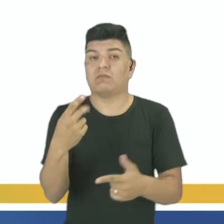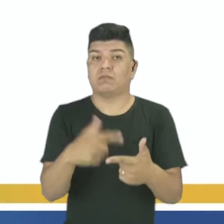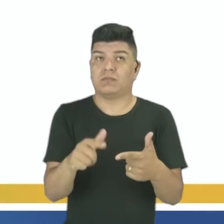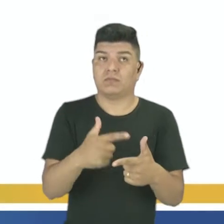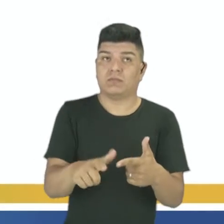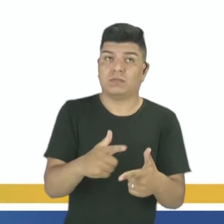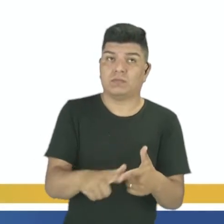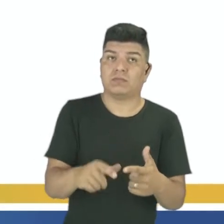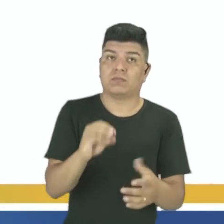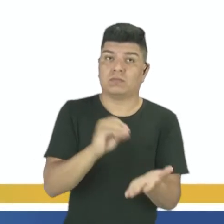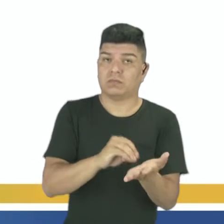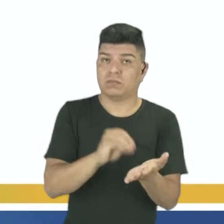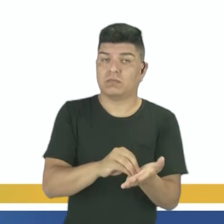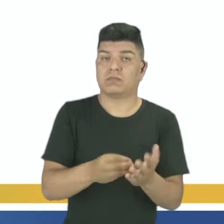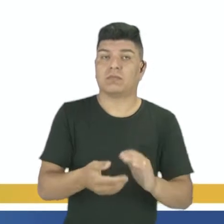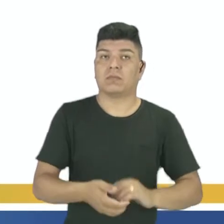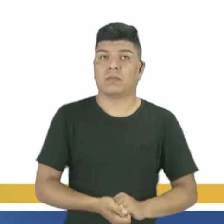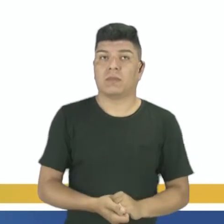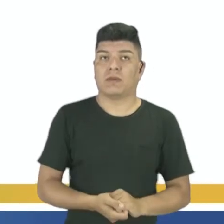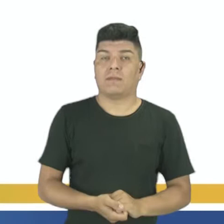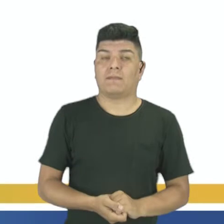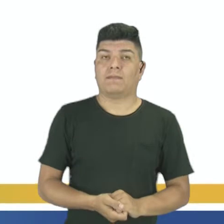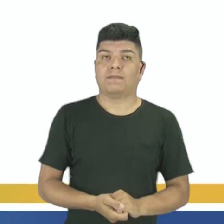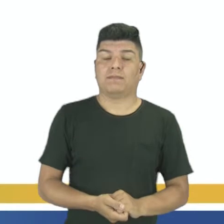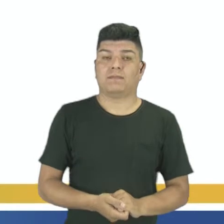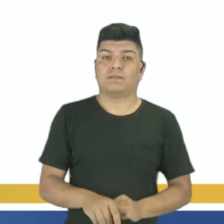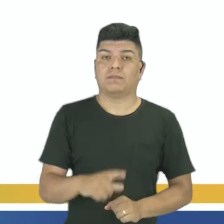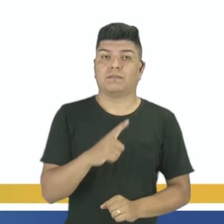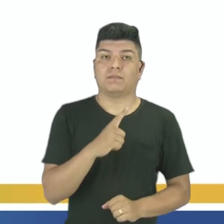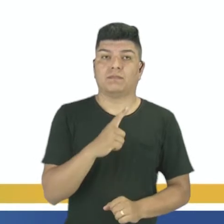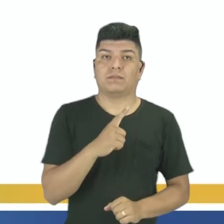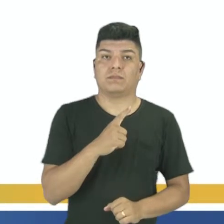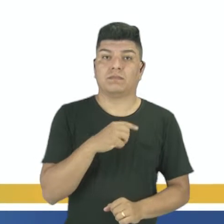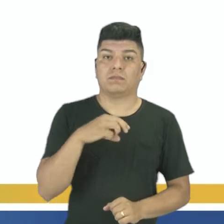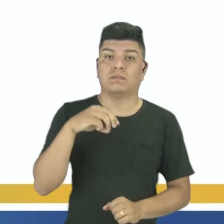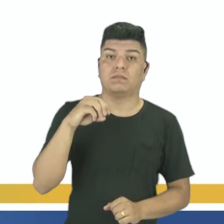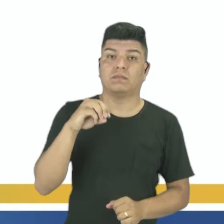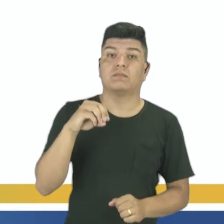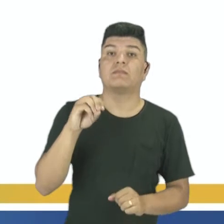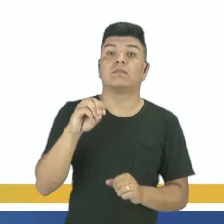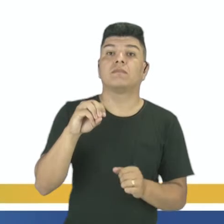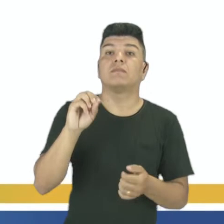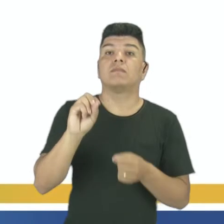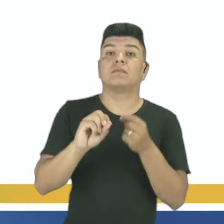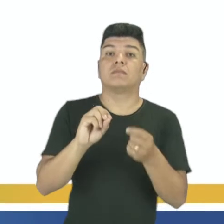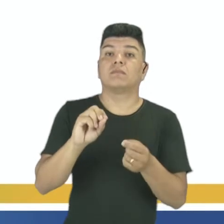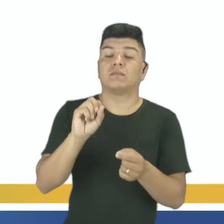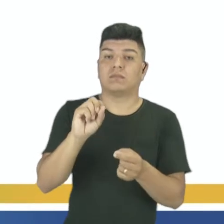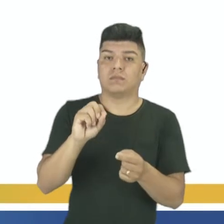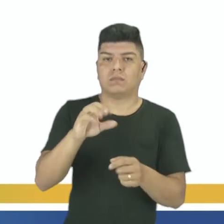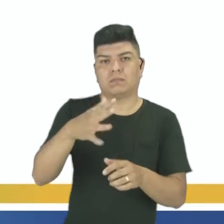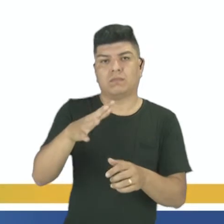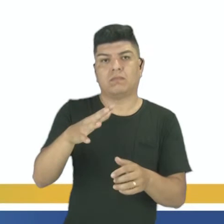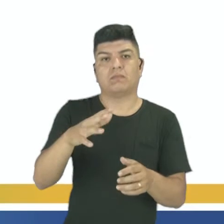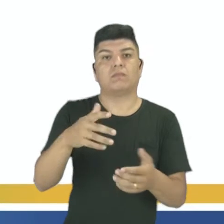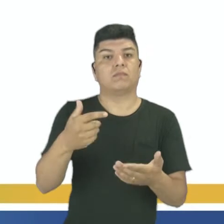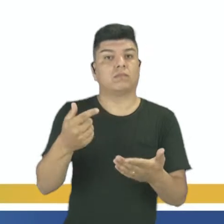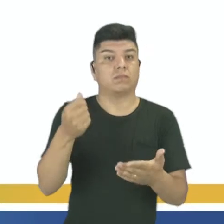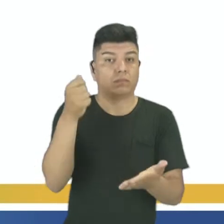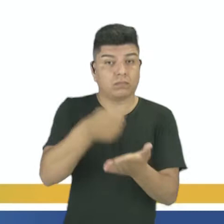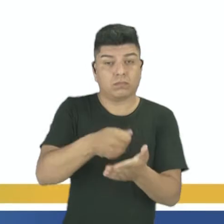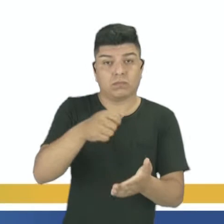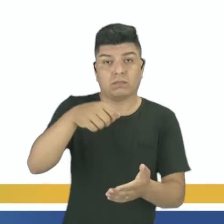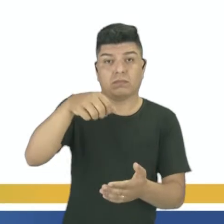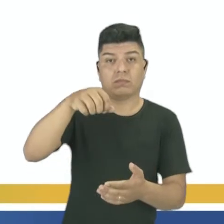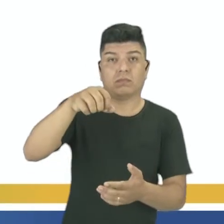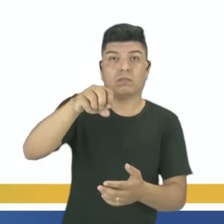prejudicialmente incompletas. A multa, nesses casos, seria de 50 milhões, no caso de uma